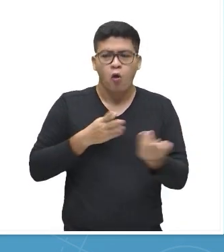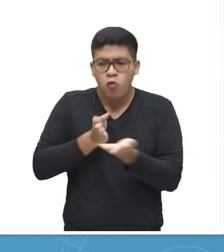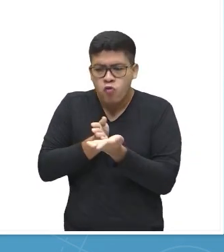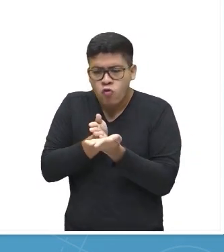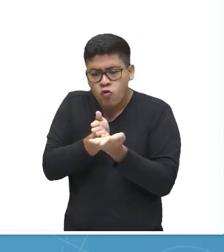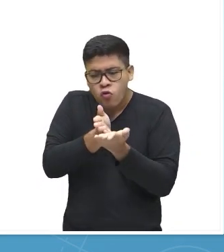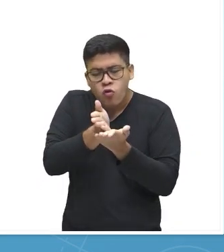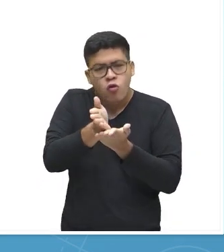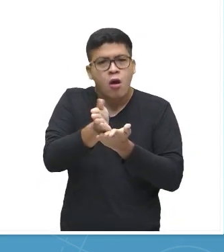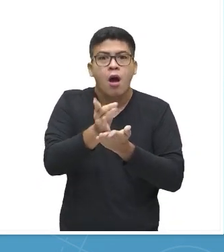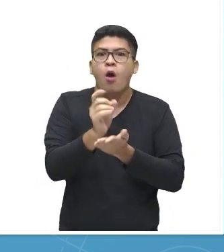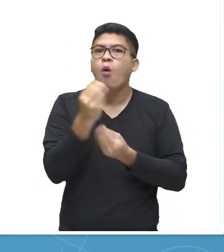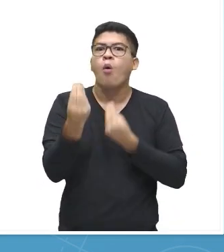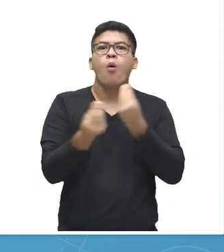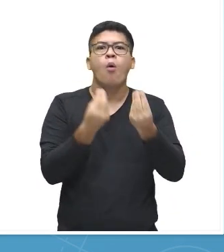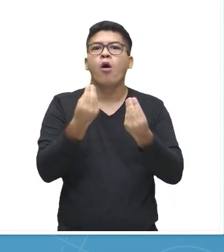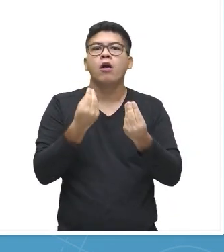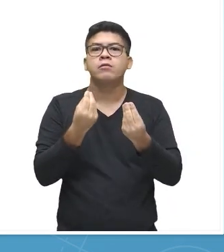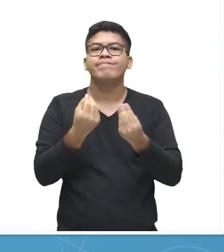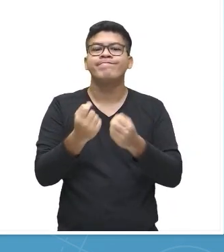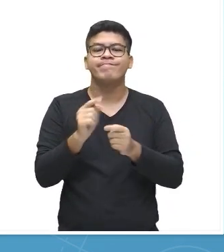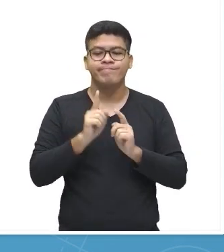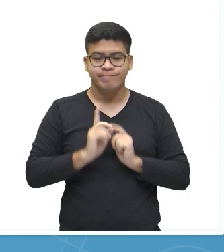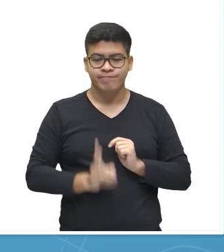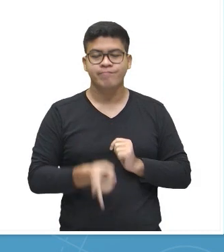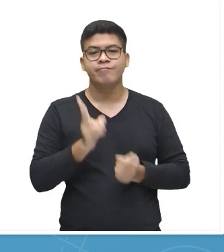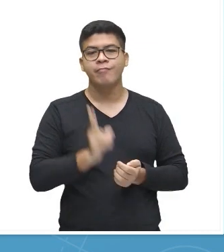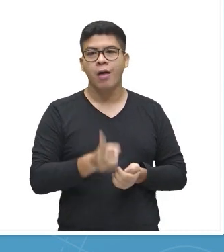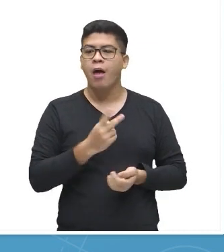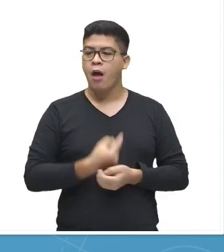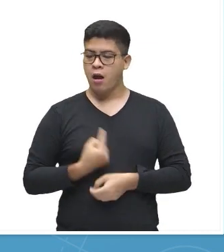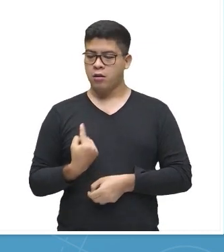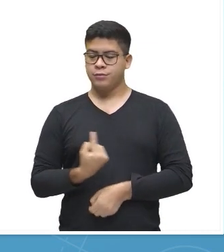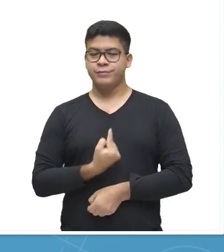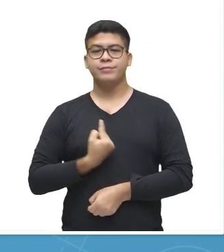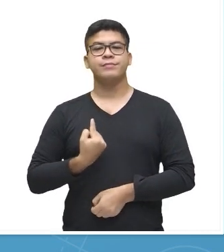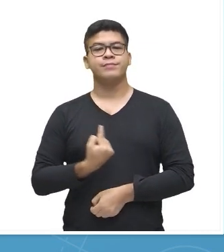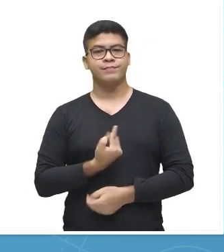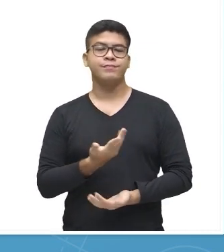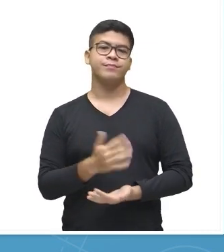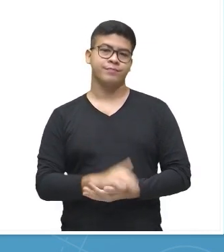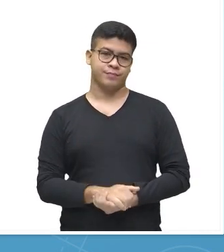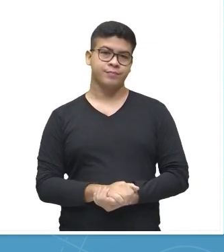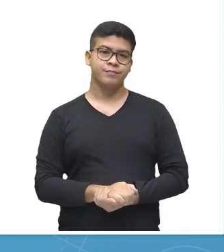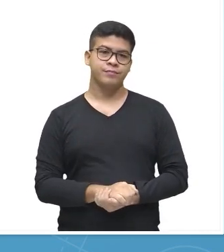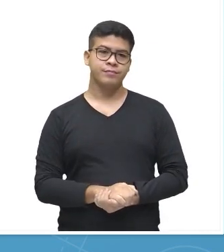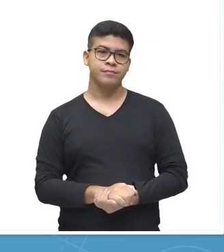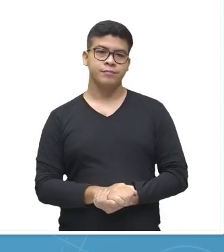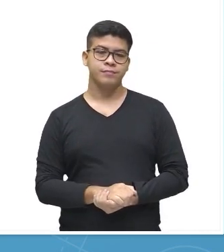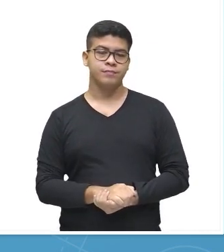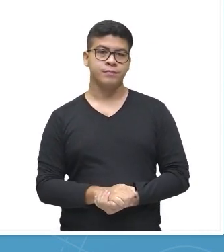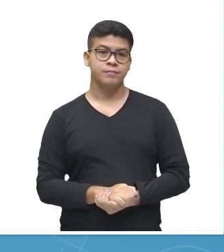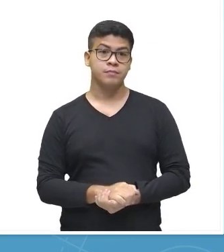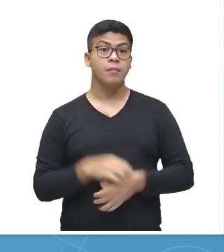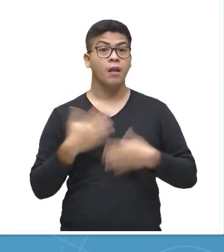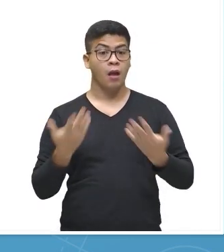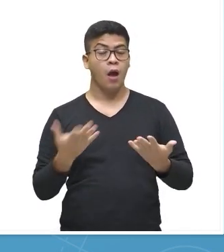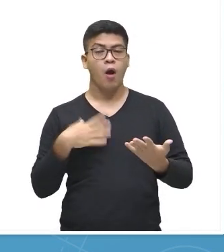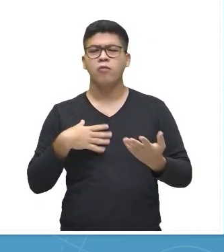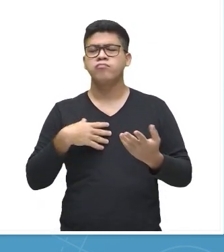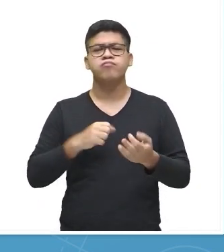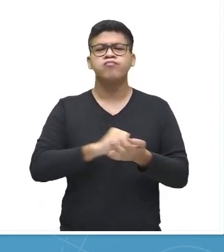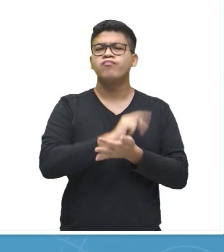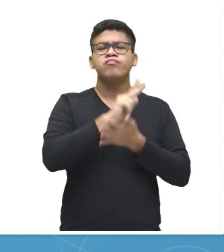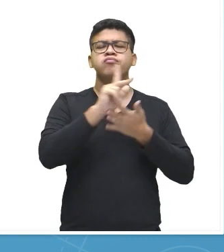ser, correria o risco de ser excluído da sociedade. Vamos ver então as questões. Sobre as